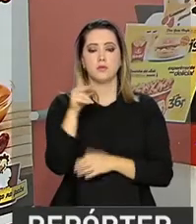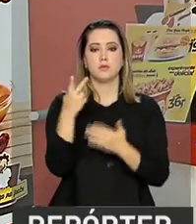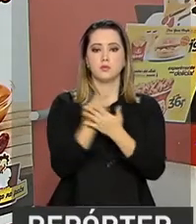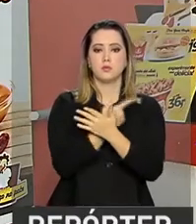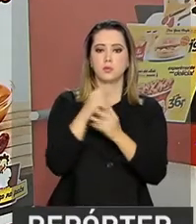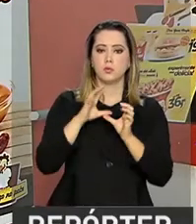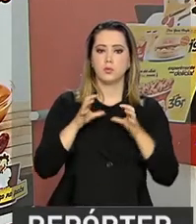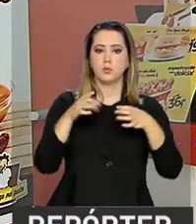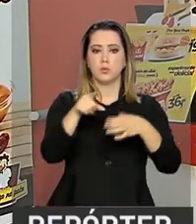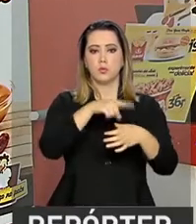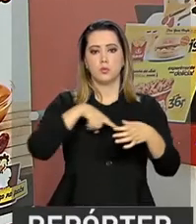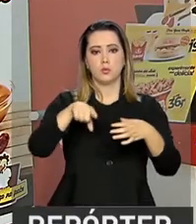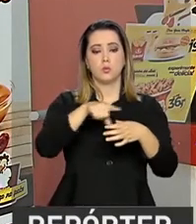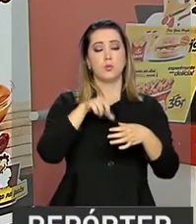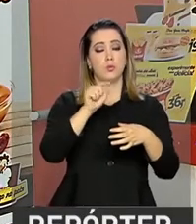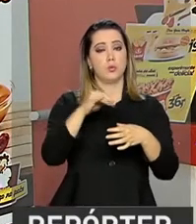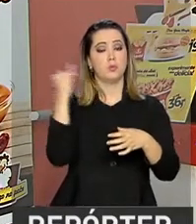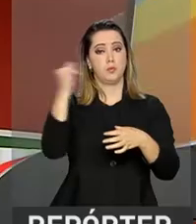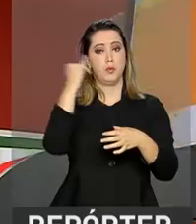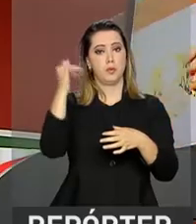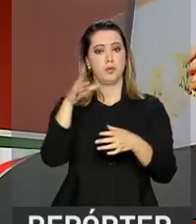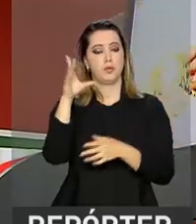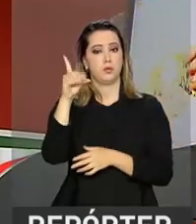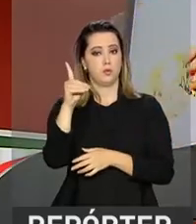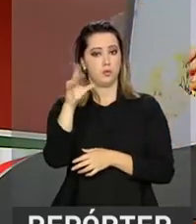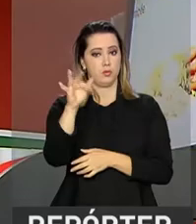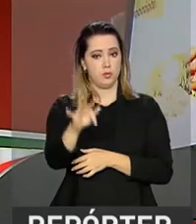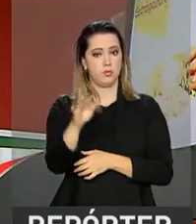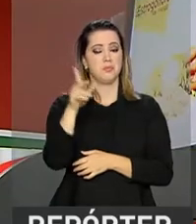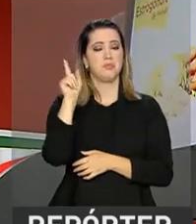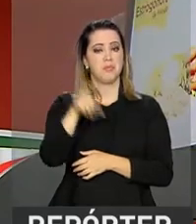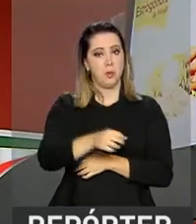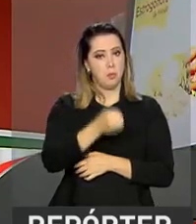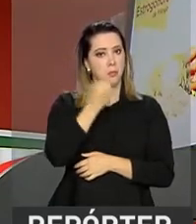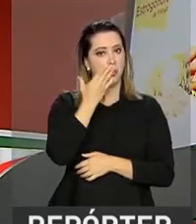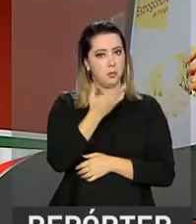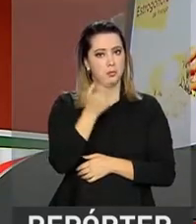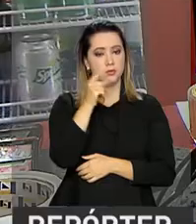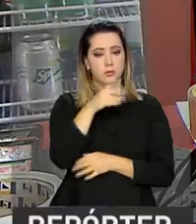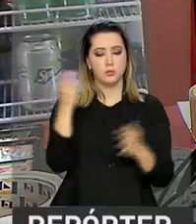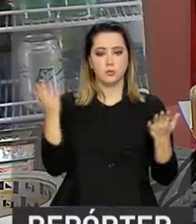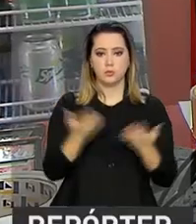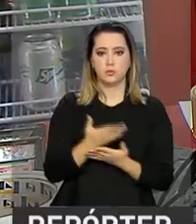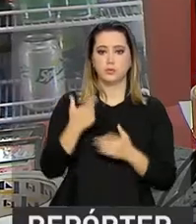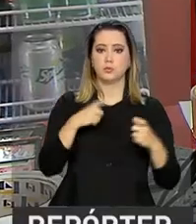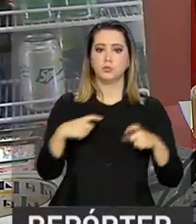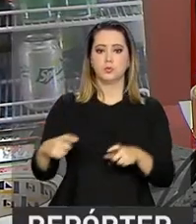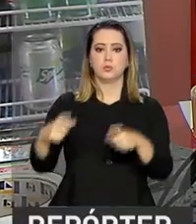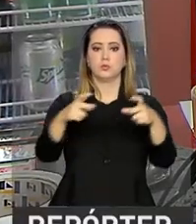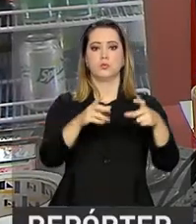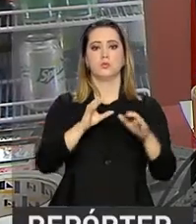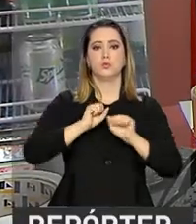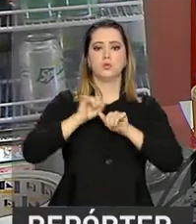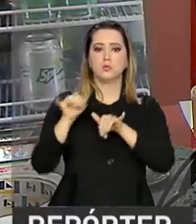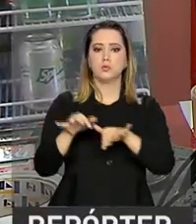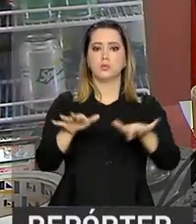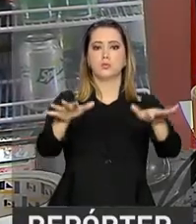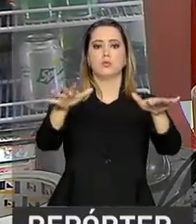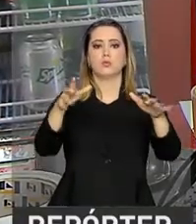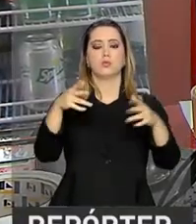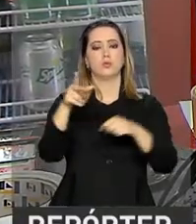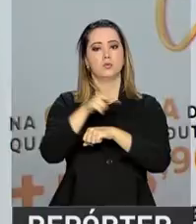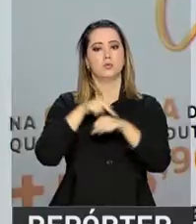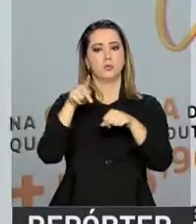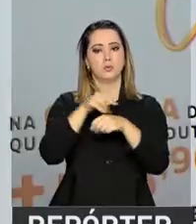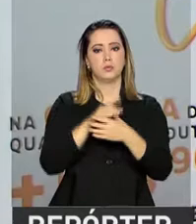uma rede popular no distrito federal o negócio deu tão certo que hoje as lojas estão se multiplicando pelo